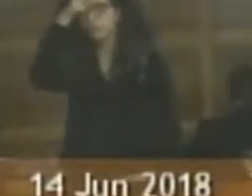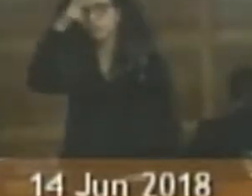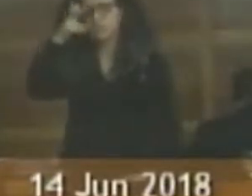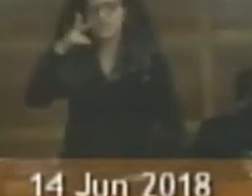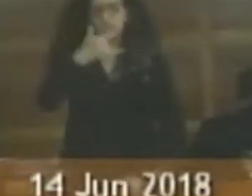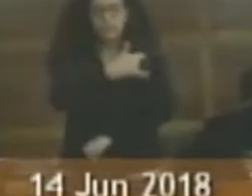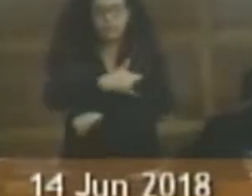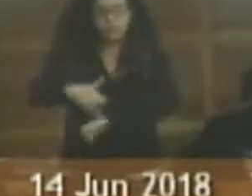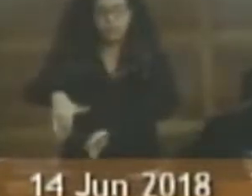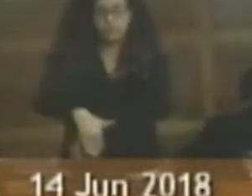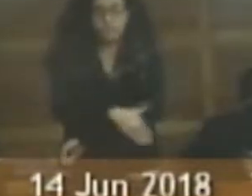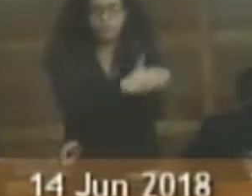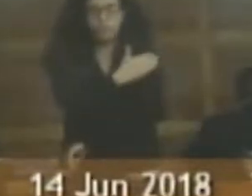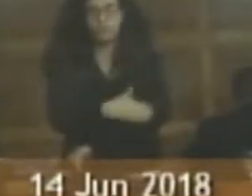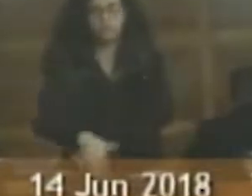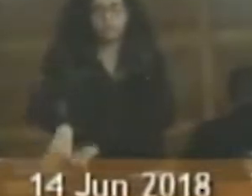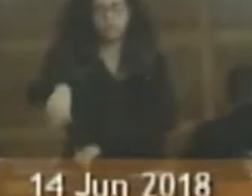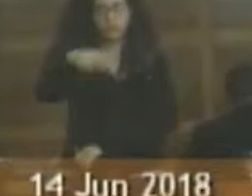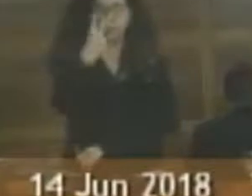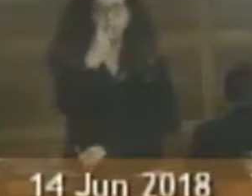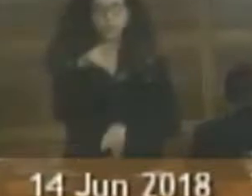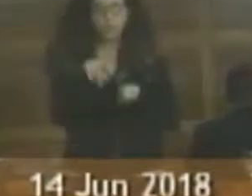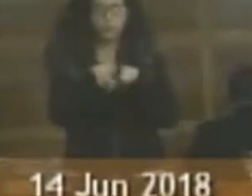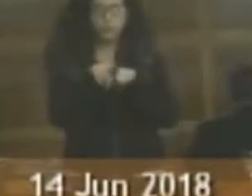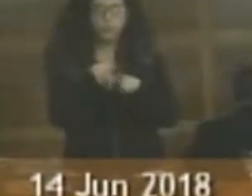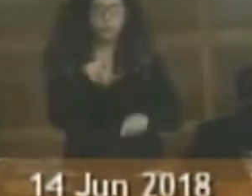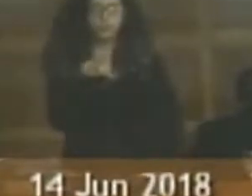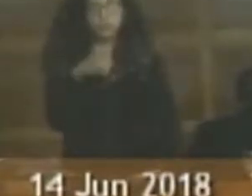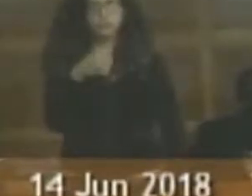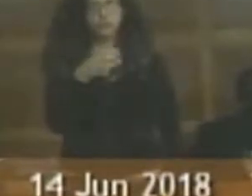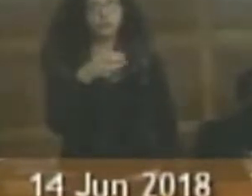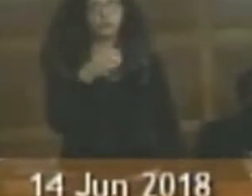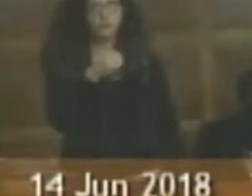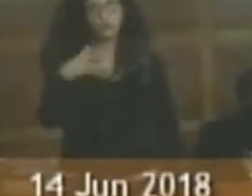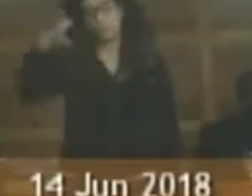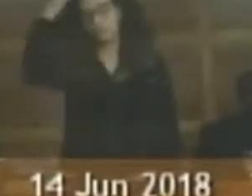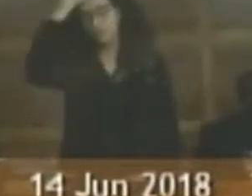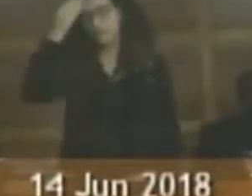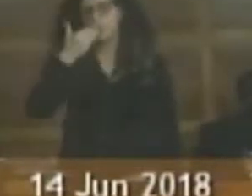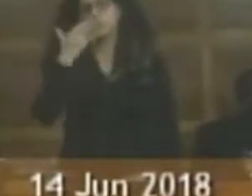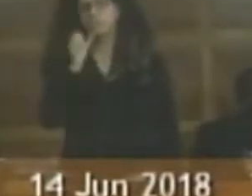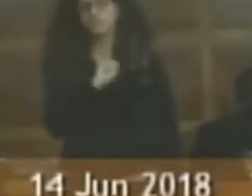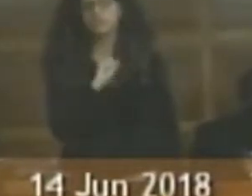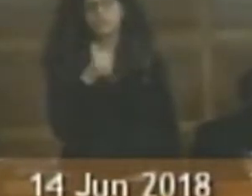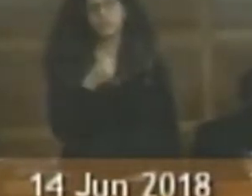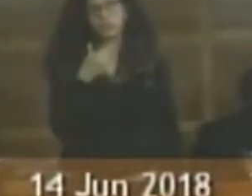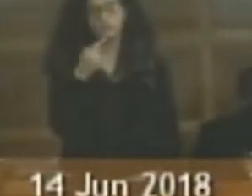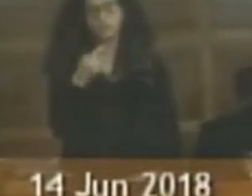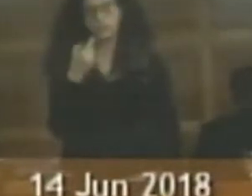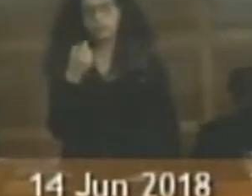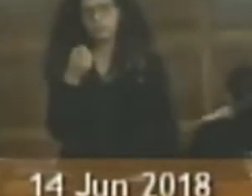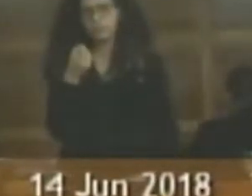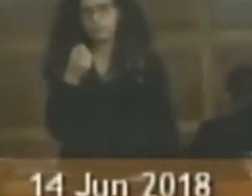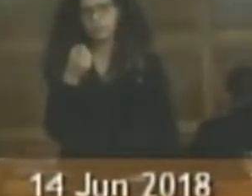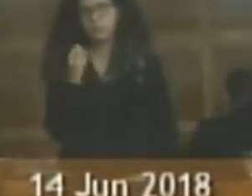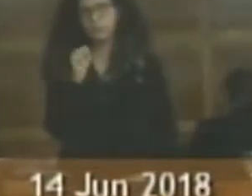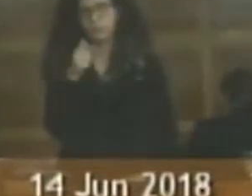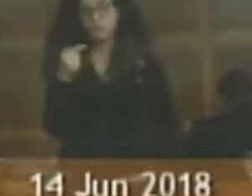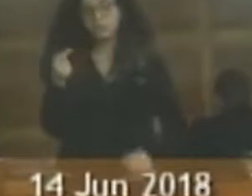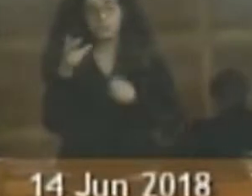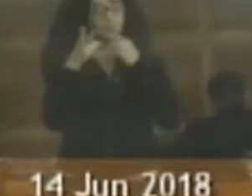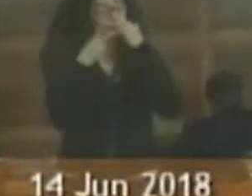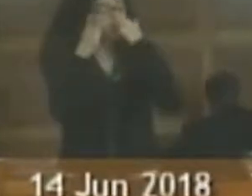recapeamento asfáltico na rua Dois Irmãos, bairro Nova Angra. Indicação 1787 de 2018, Marquinho